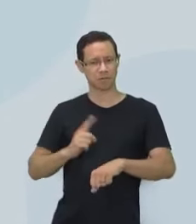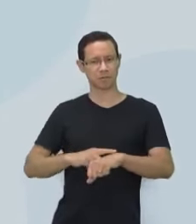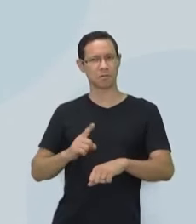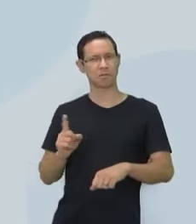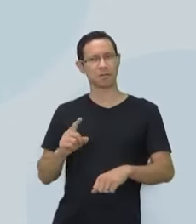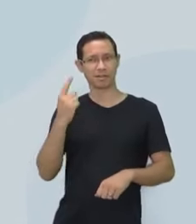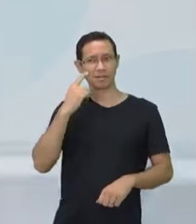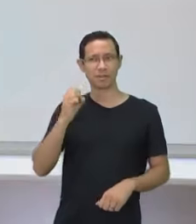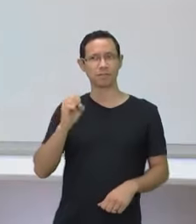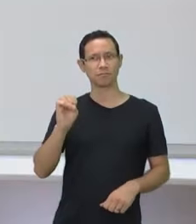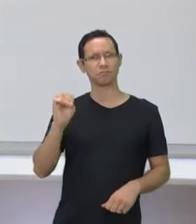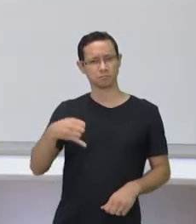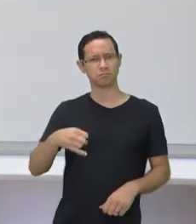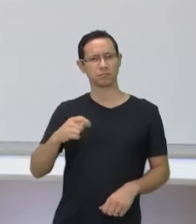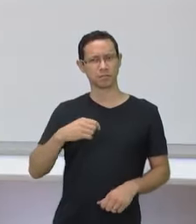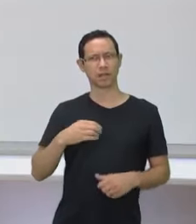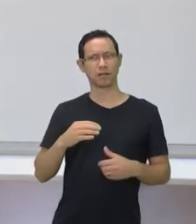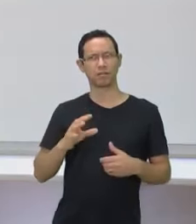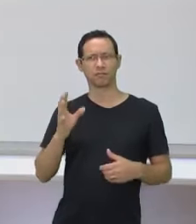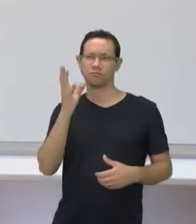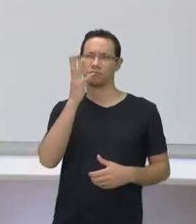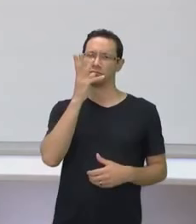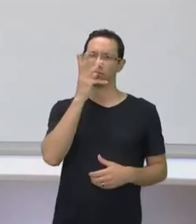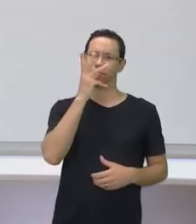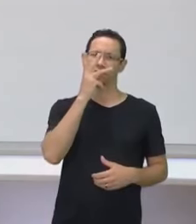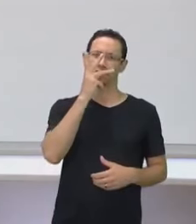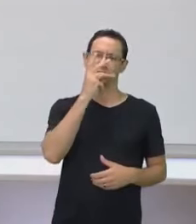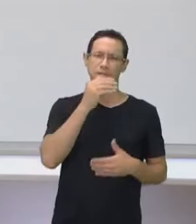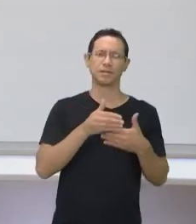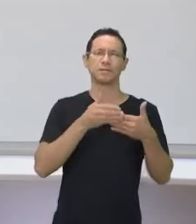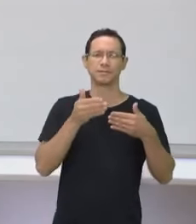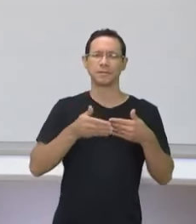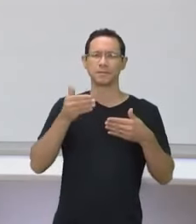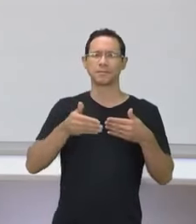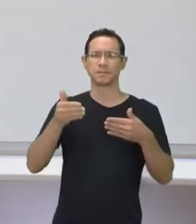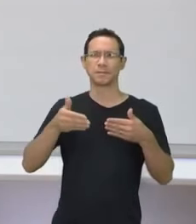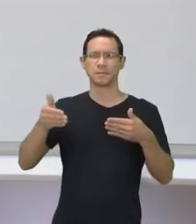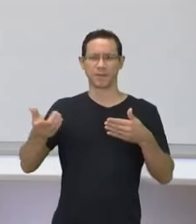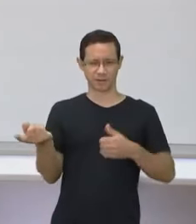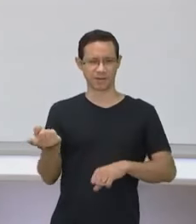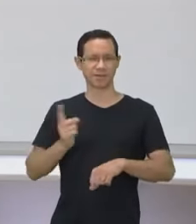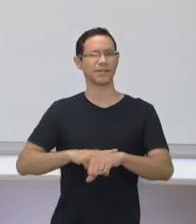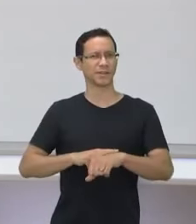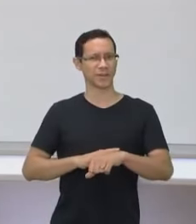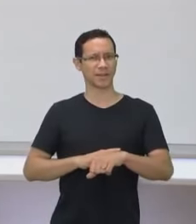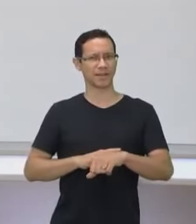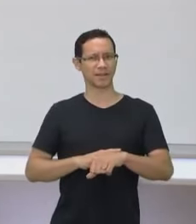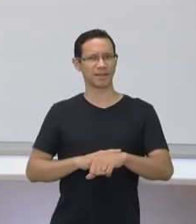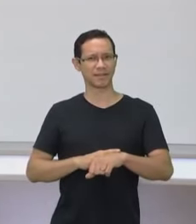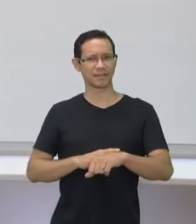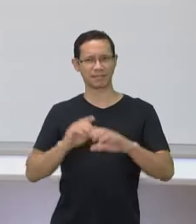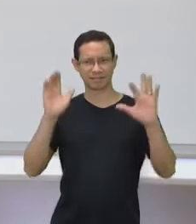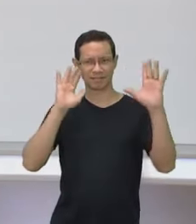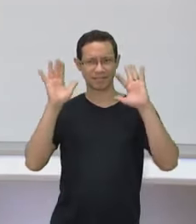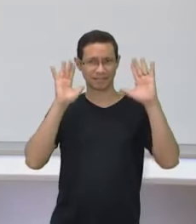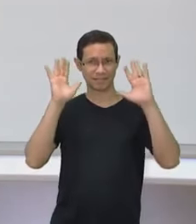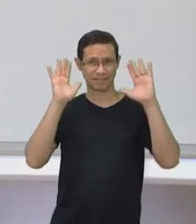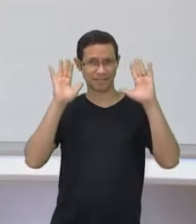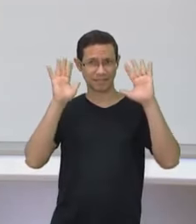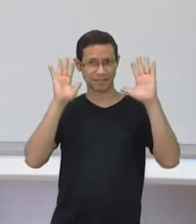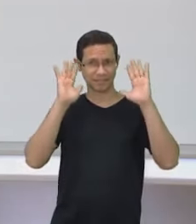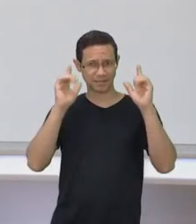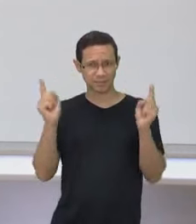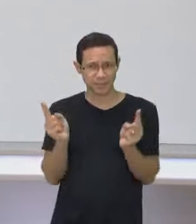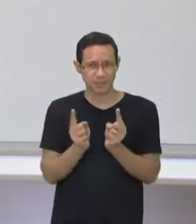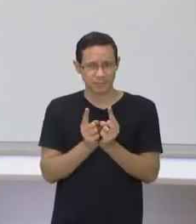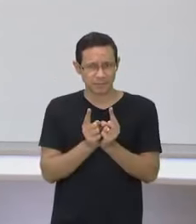temos autores que já escreveram muito mais do que isso, né? Mas falar que eu poderia escrever 1000 canções pensando num tempo um